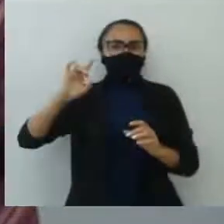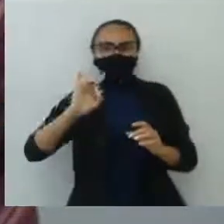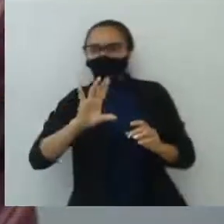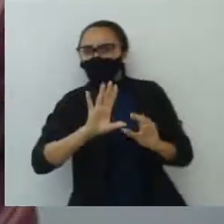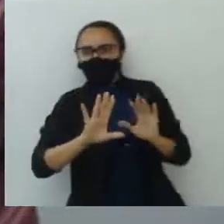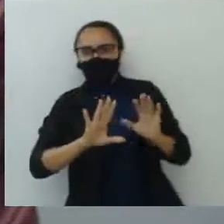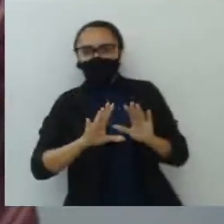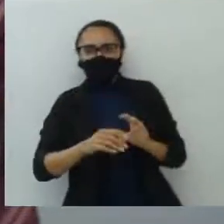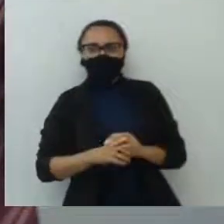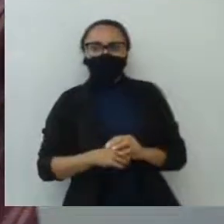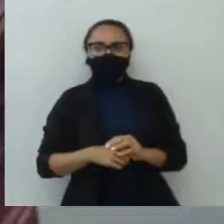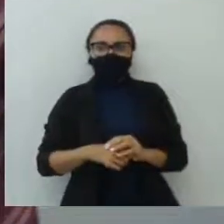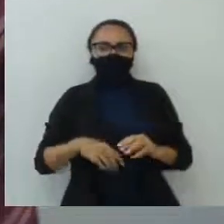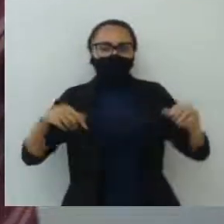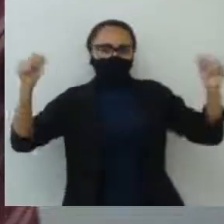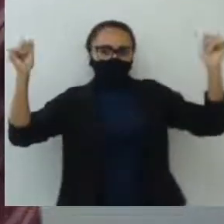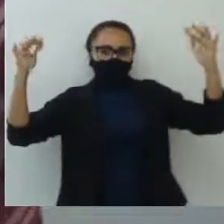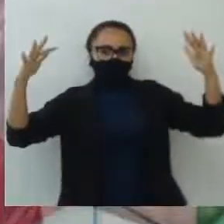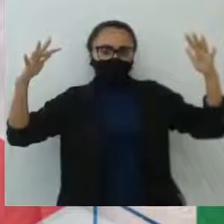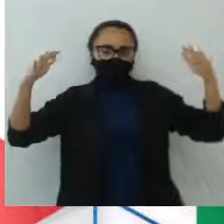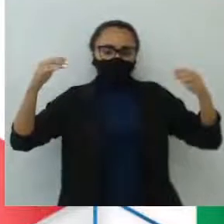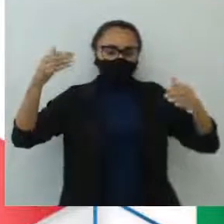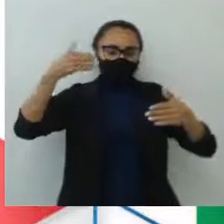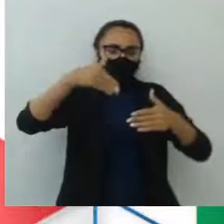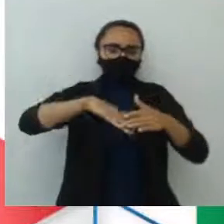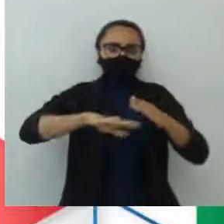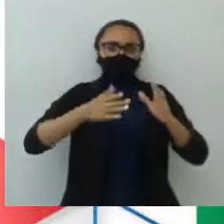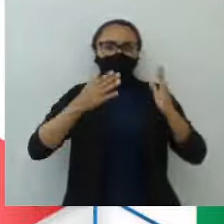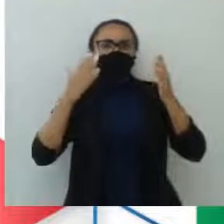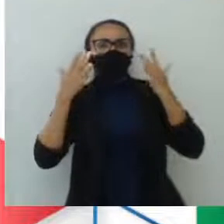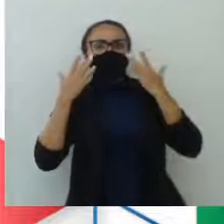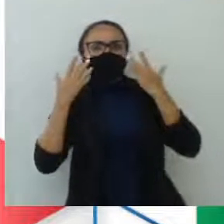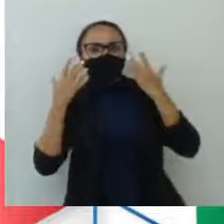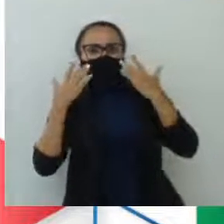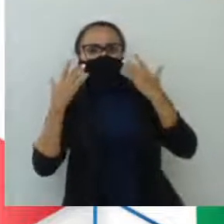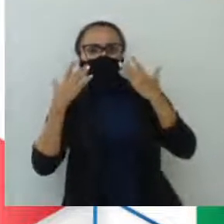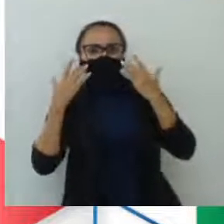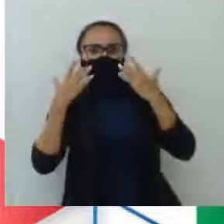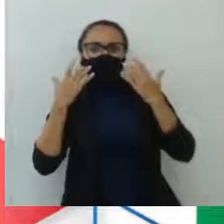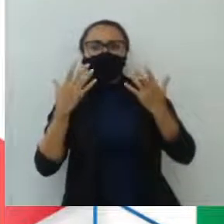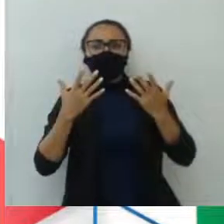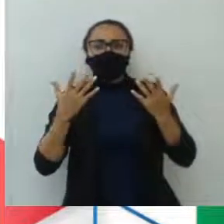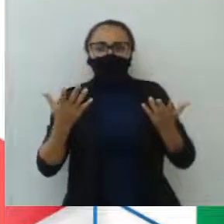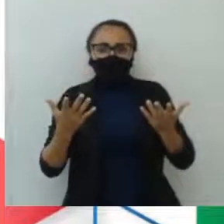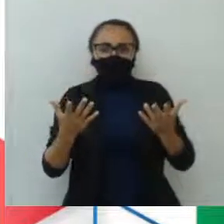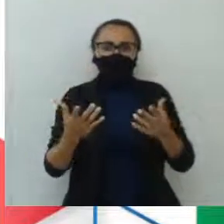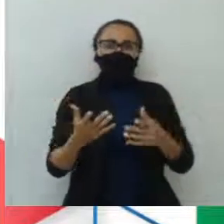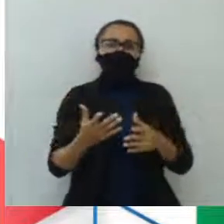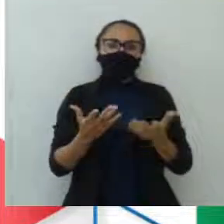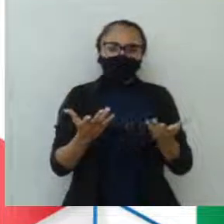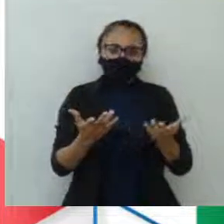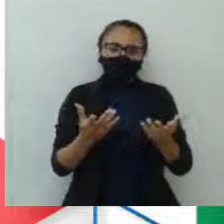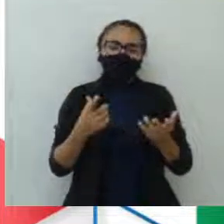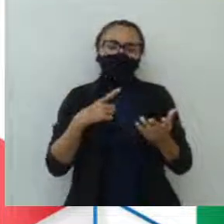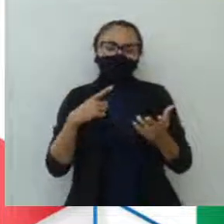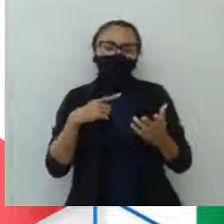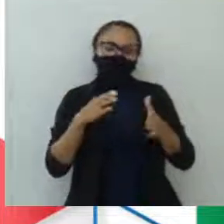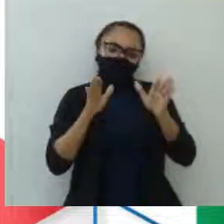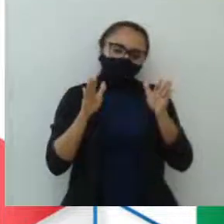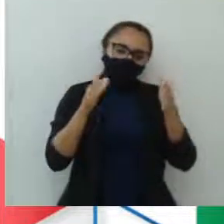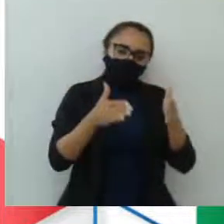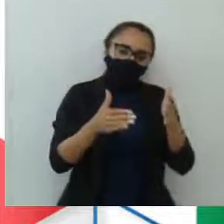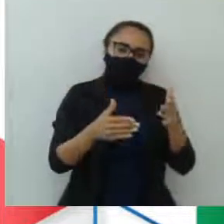luz. A iluminação dentro do teatro faz parte do cenário. É o que a gente chama de iluminação cênica. É um elemento